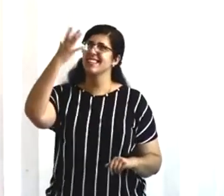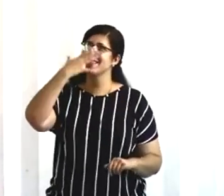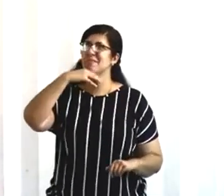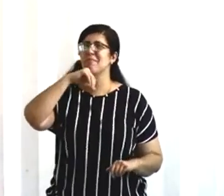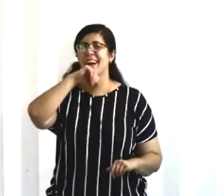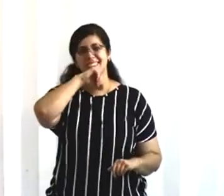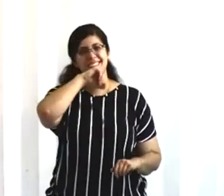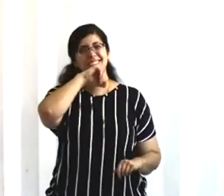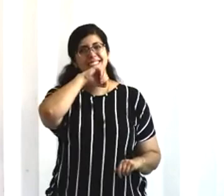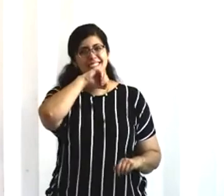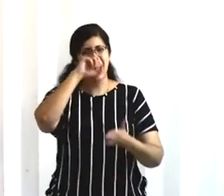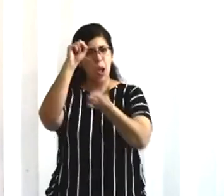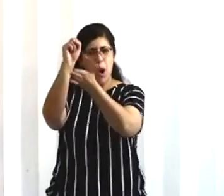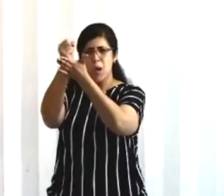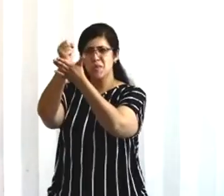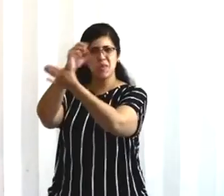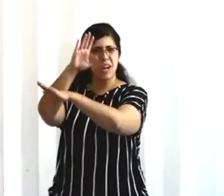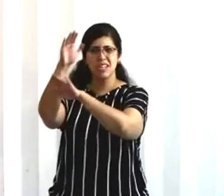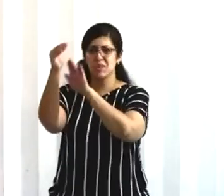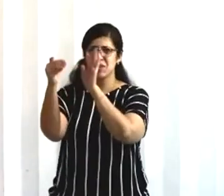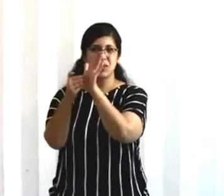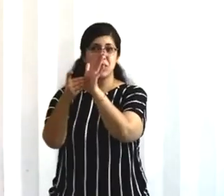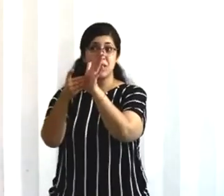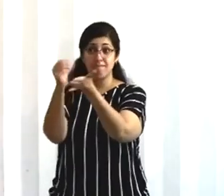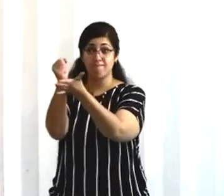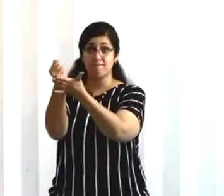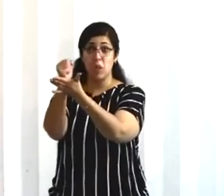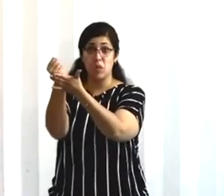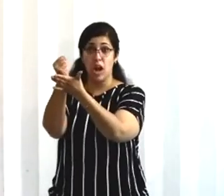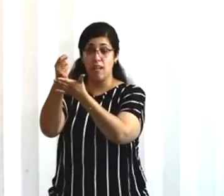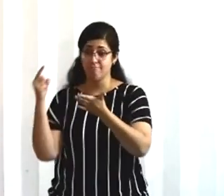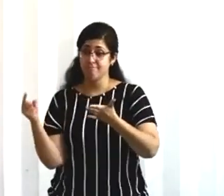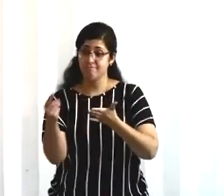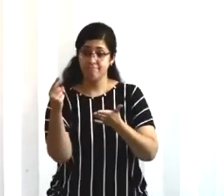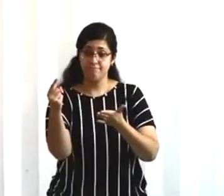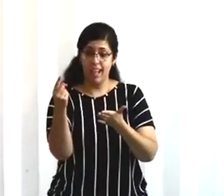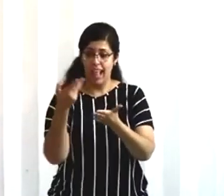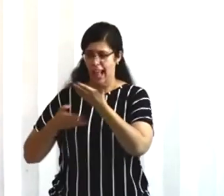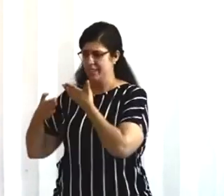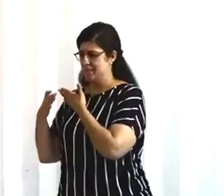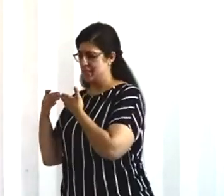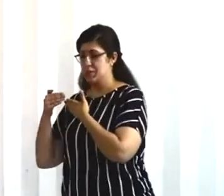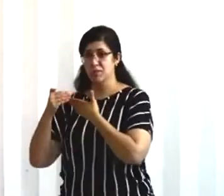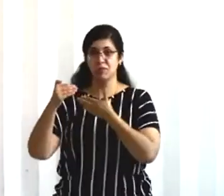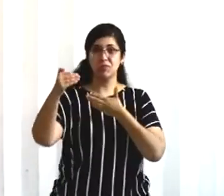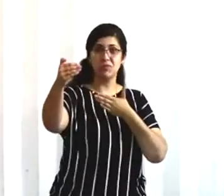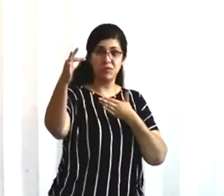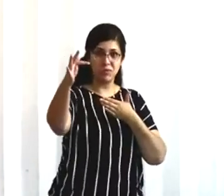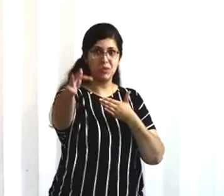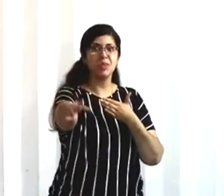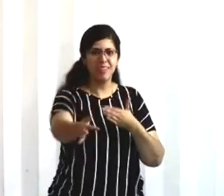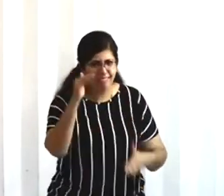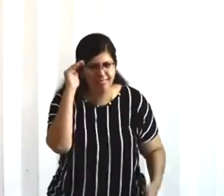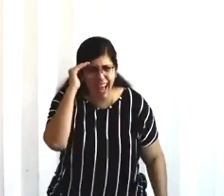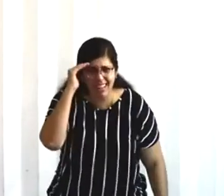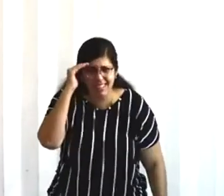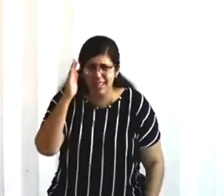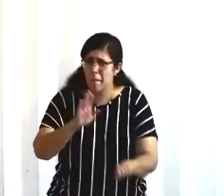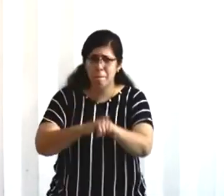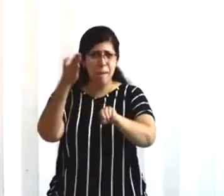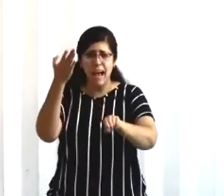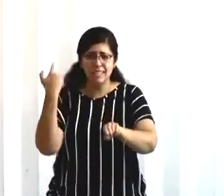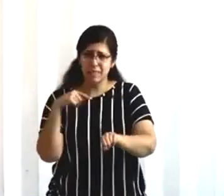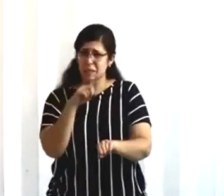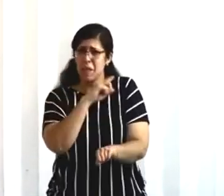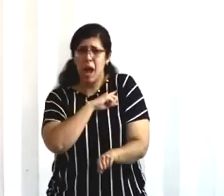Deus, porque Deus é eterno, esse é um atributo próprio dEle, isso transcende a nós, isso é